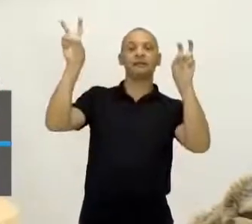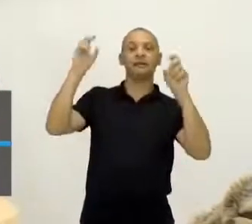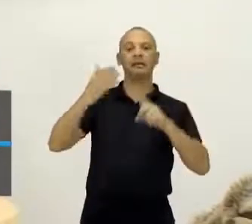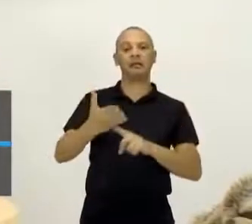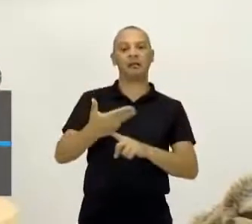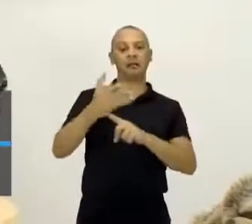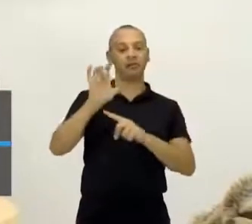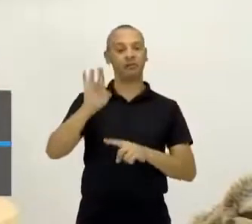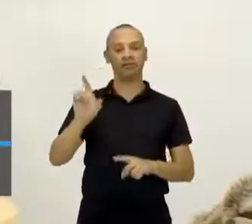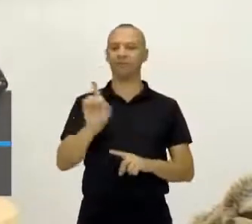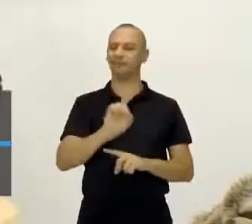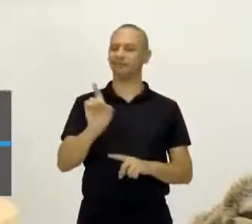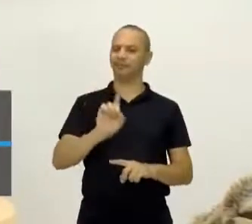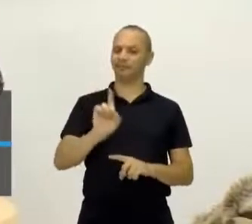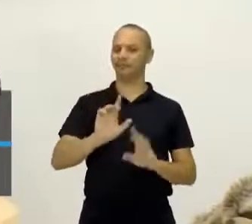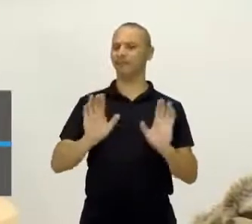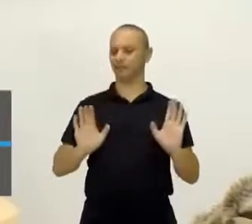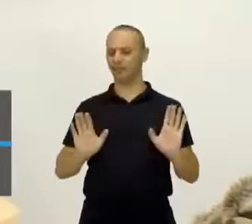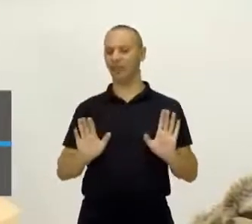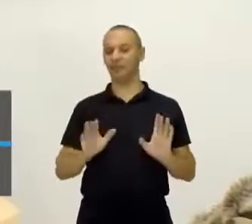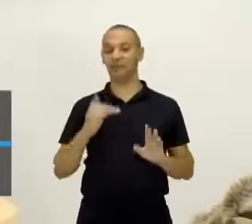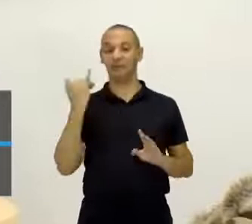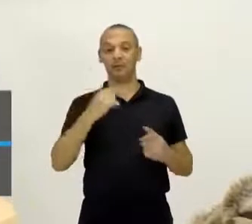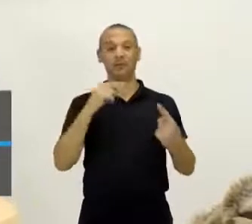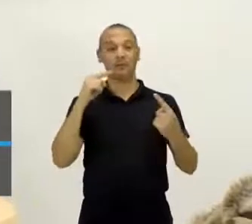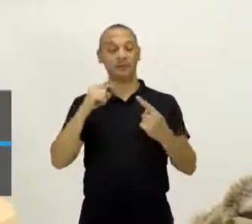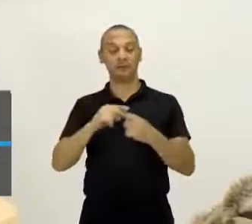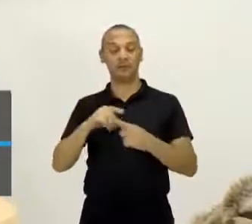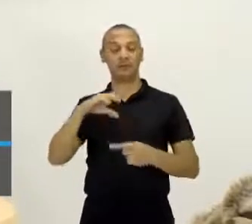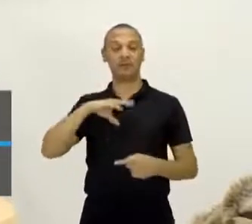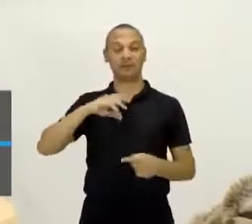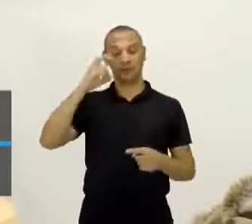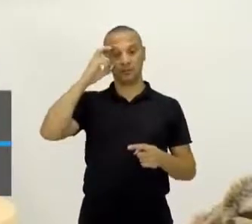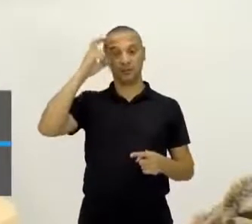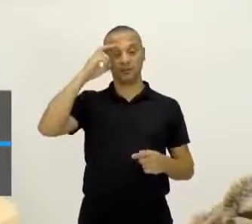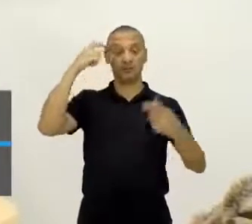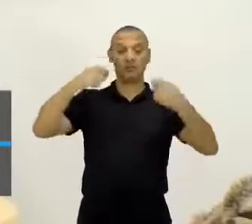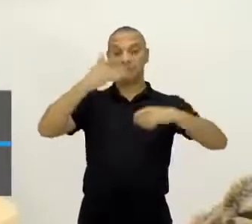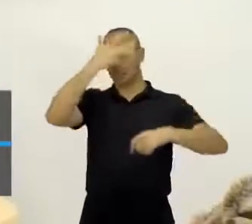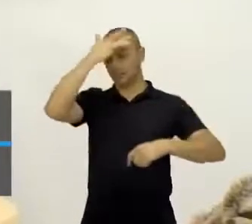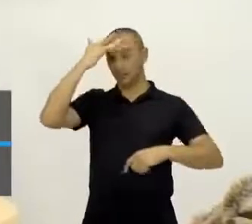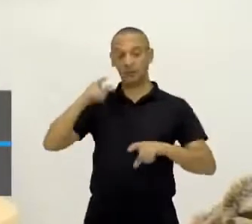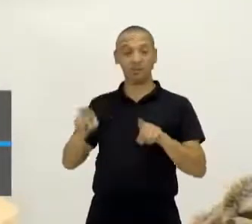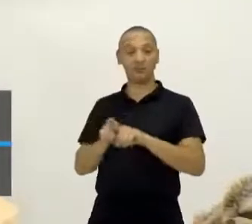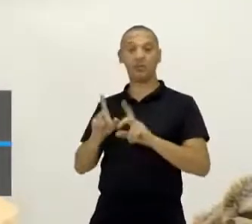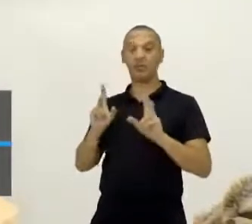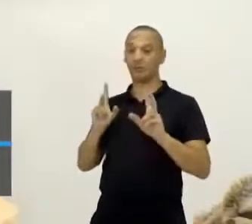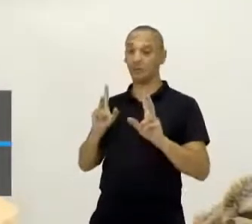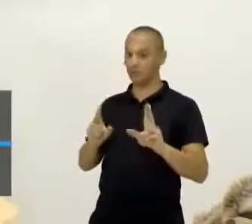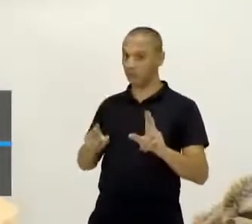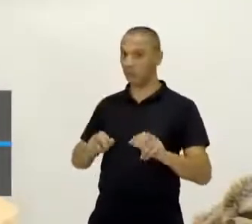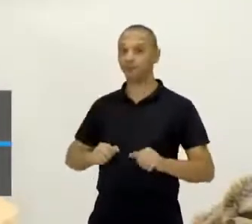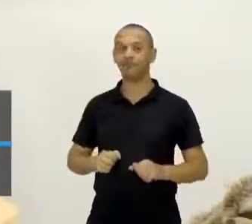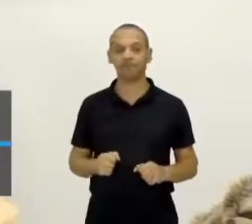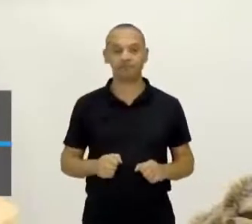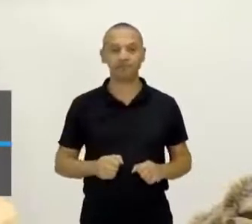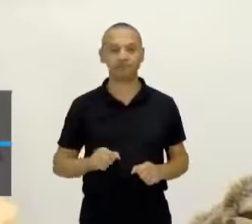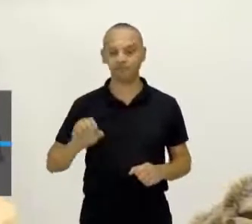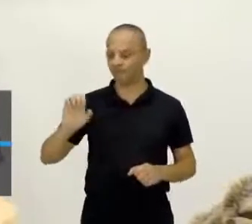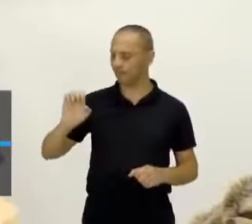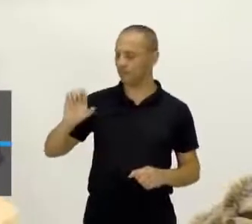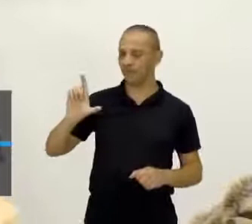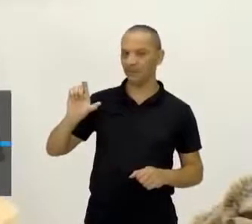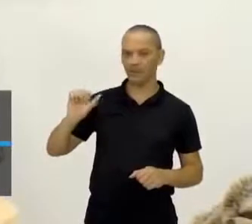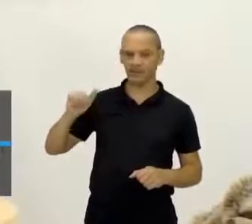como sendo o melhor para a cidade inteligente. Não, a cidade inteligente precisa de pessoas inteligentes também, né? E a Elaine tem um comentário